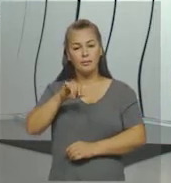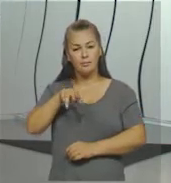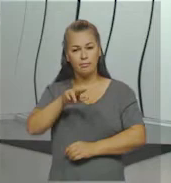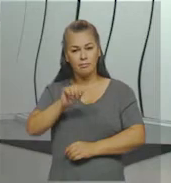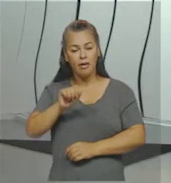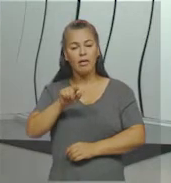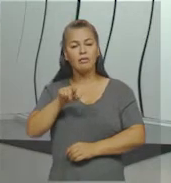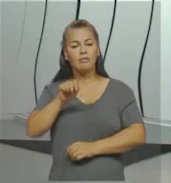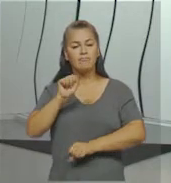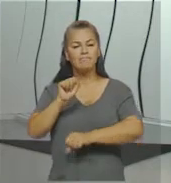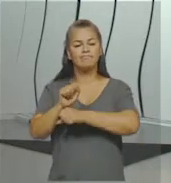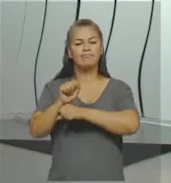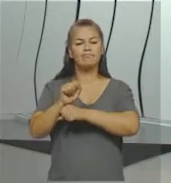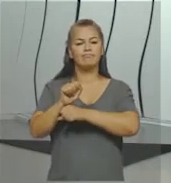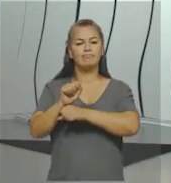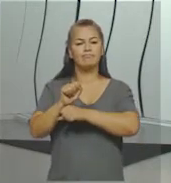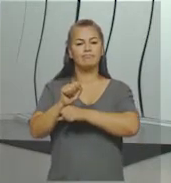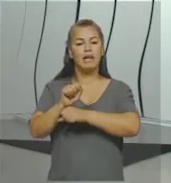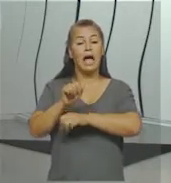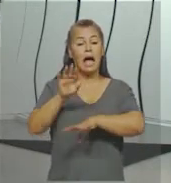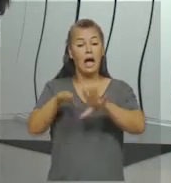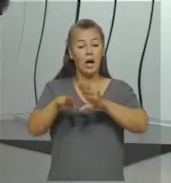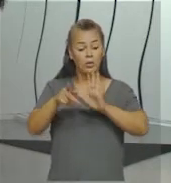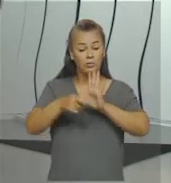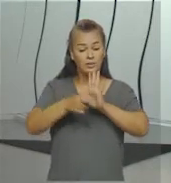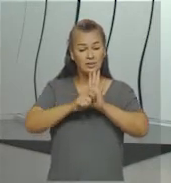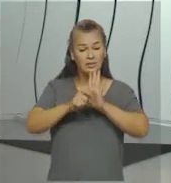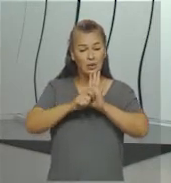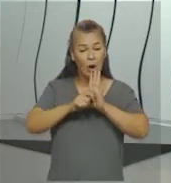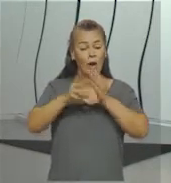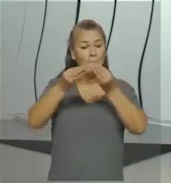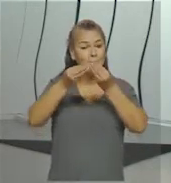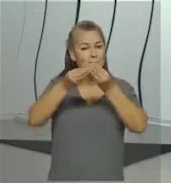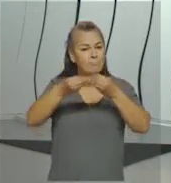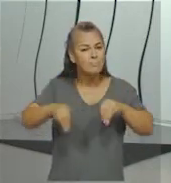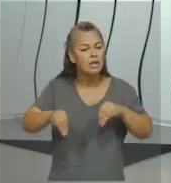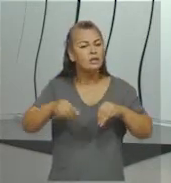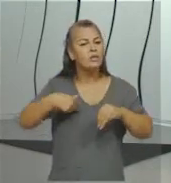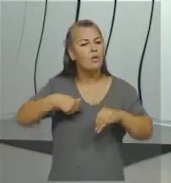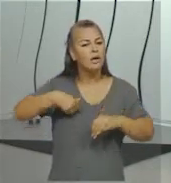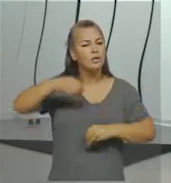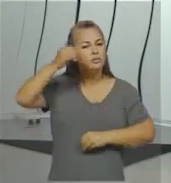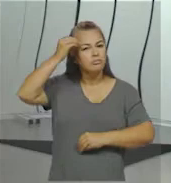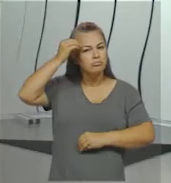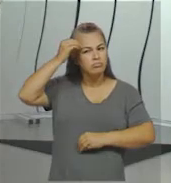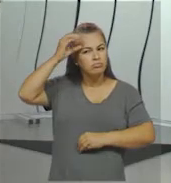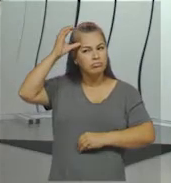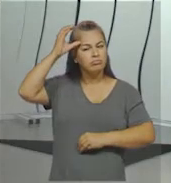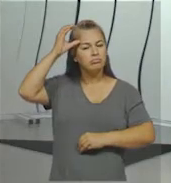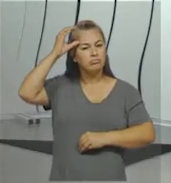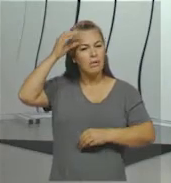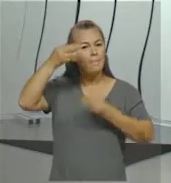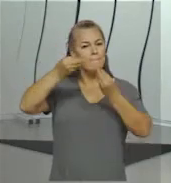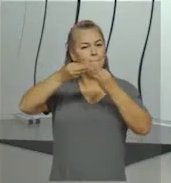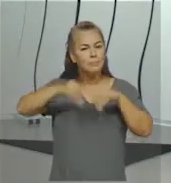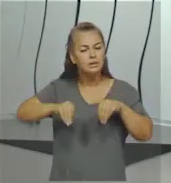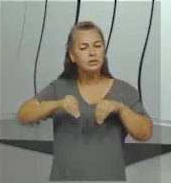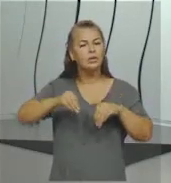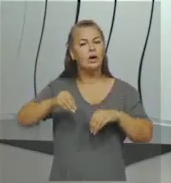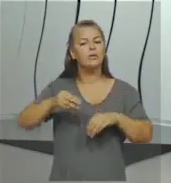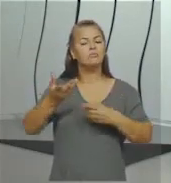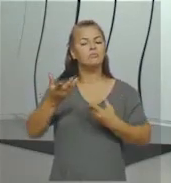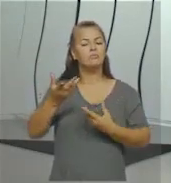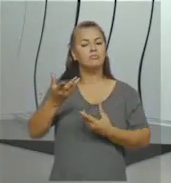memória, tá certo? Então, olha como que as drogas são aí terríveis, atuando aí no sistema nervoso. Então, só para